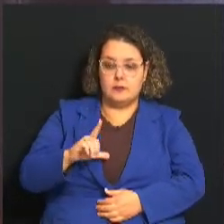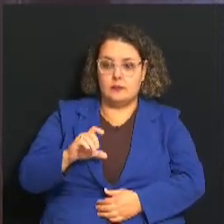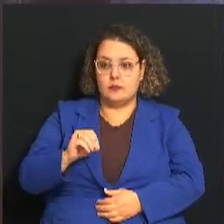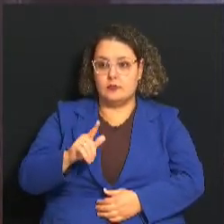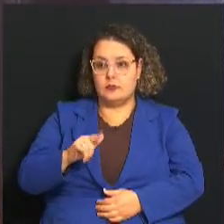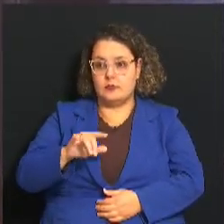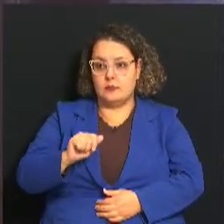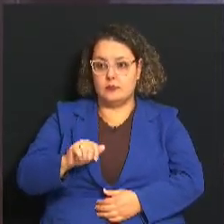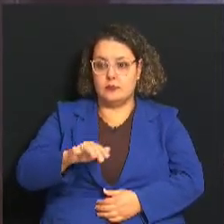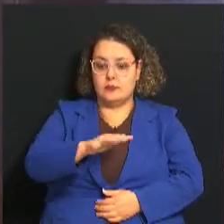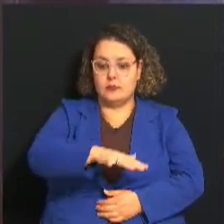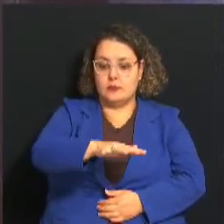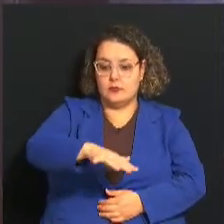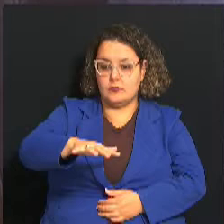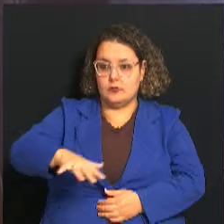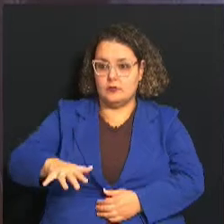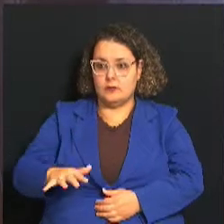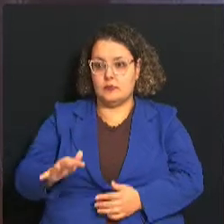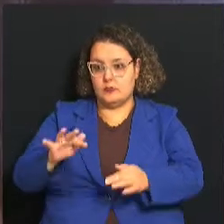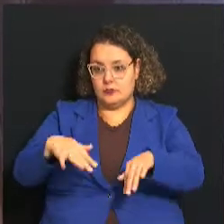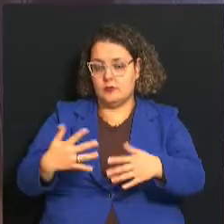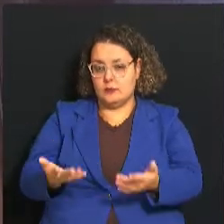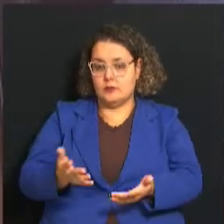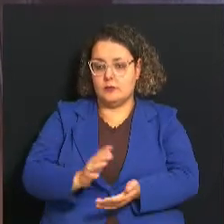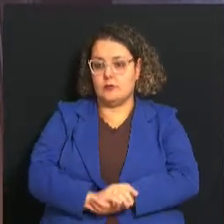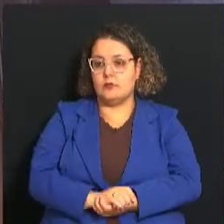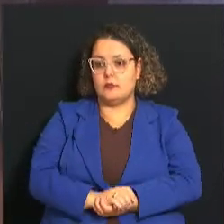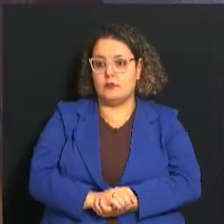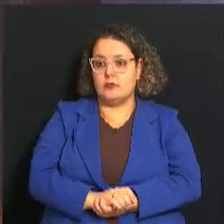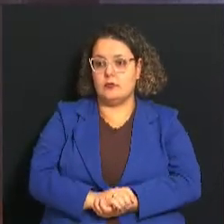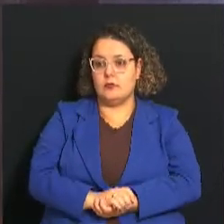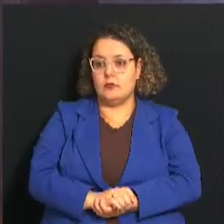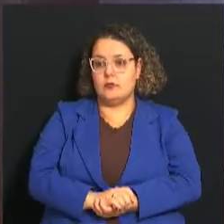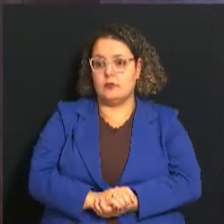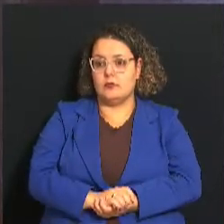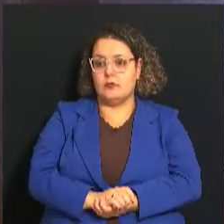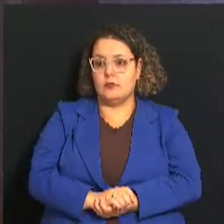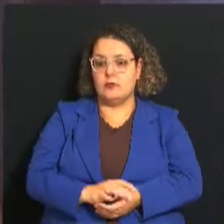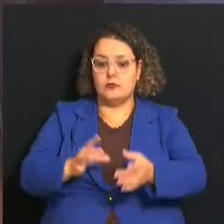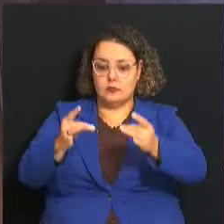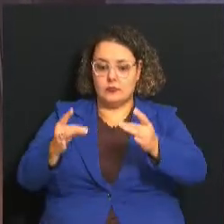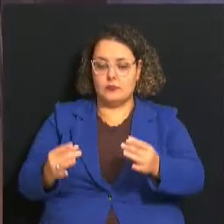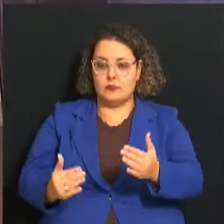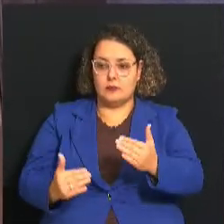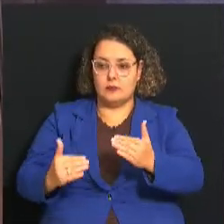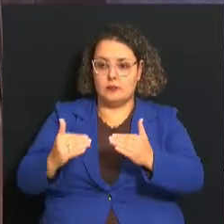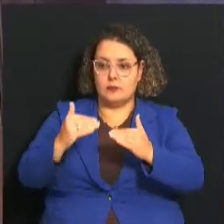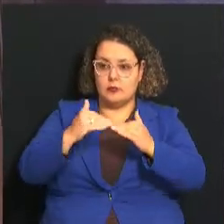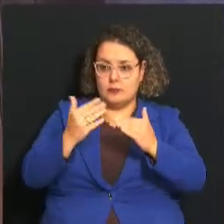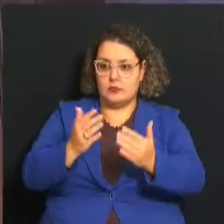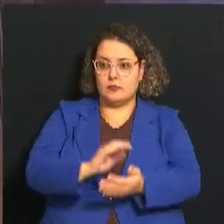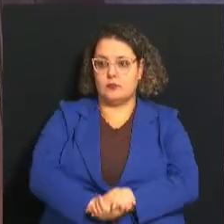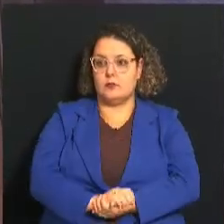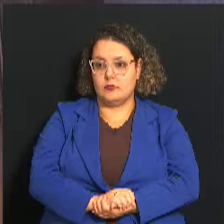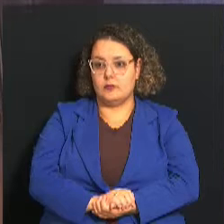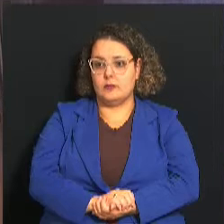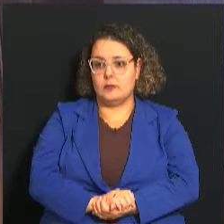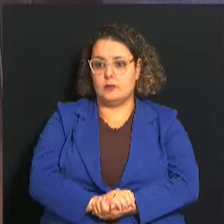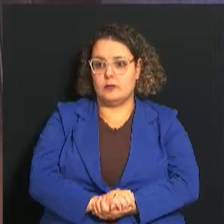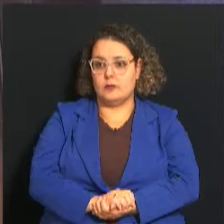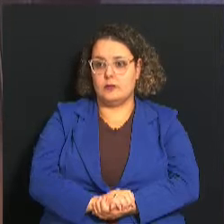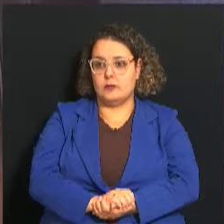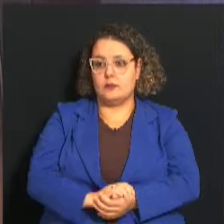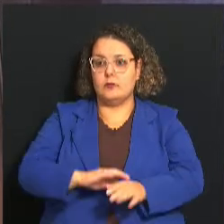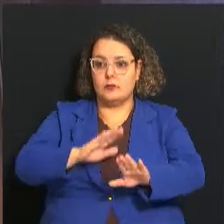afins. Eu acho que poderia, ao invés dessa comprovação da formação, talvez a